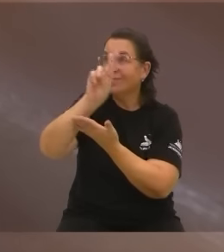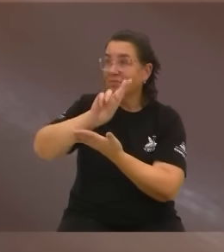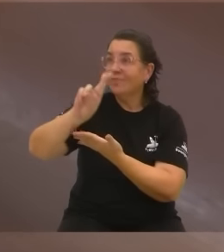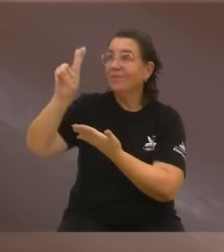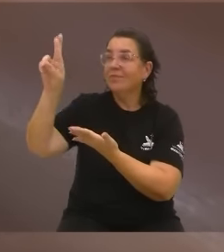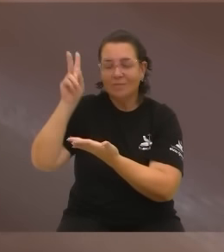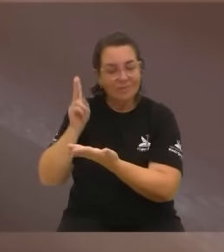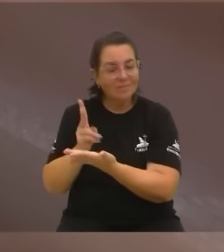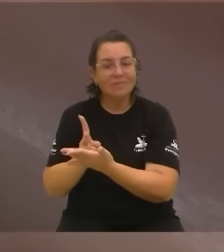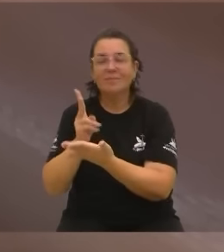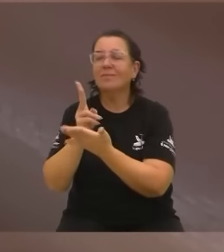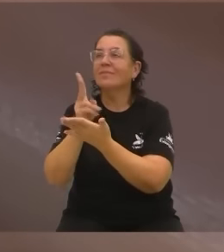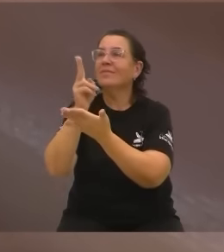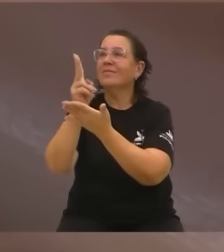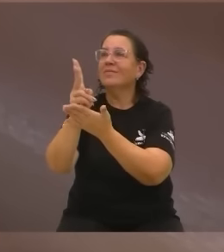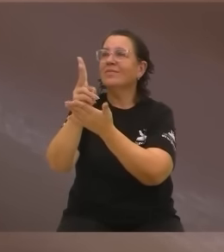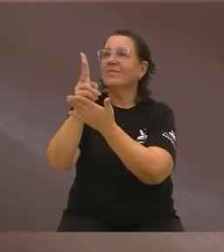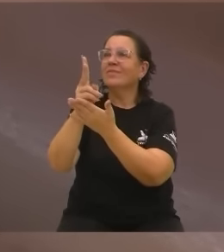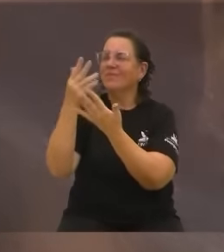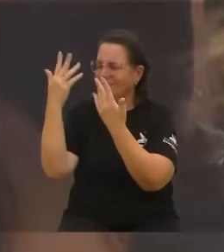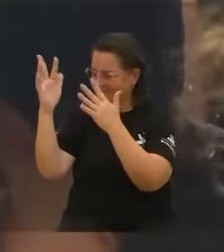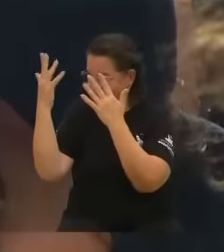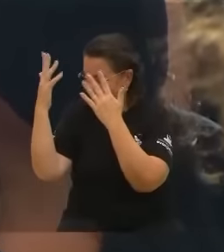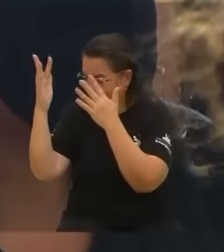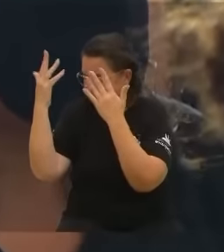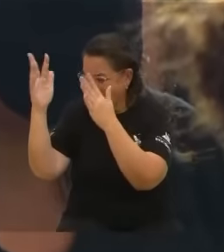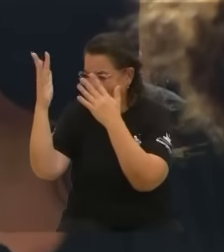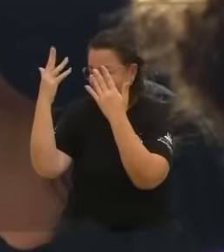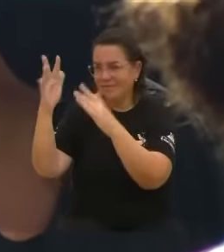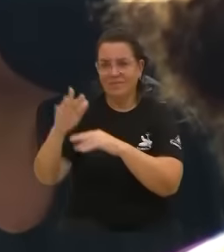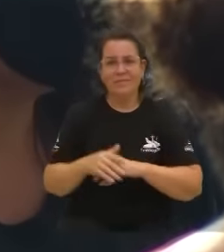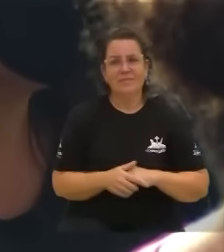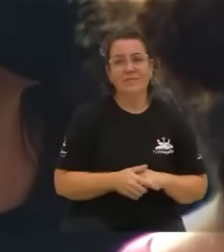para sempre, ó Senhor, o